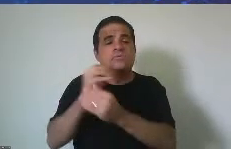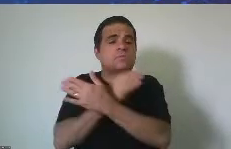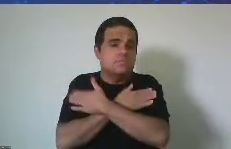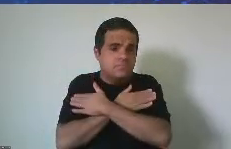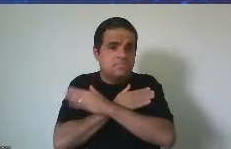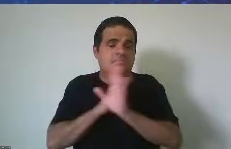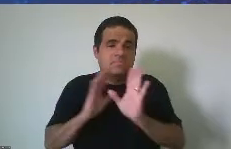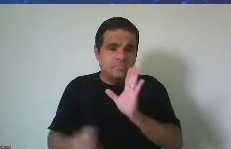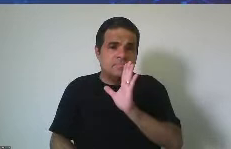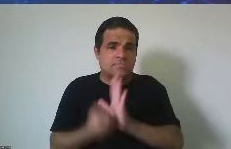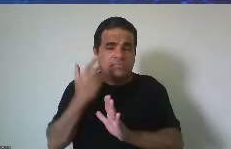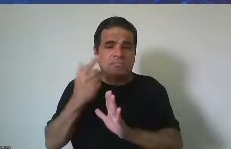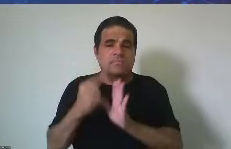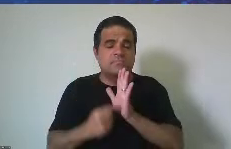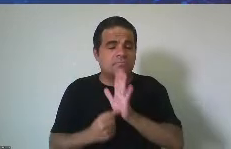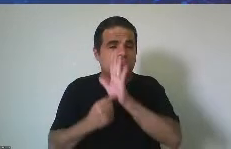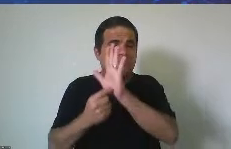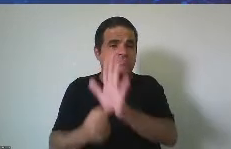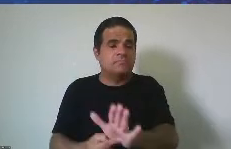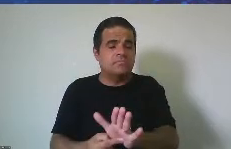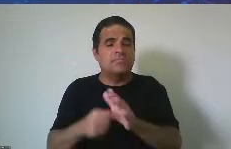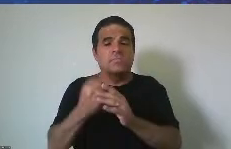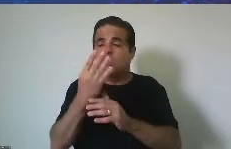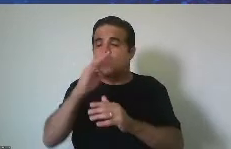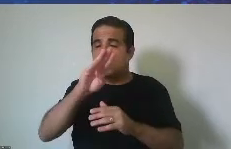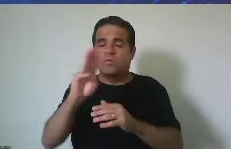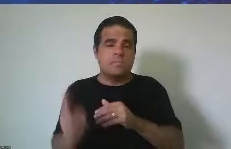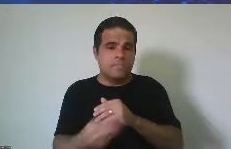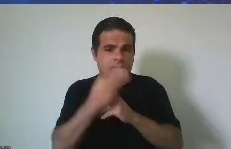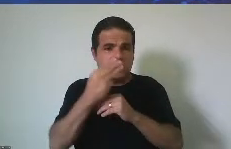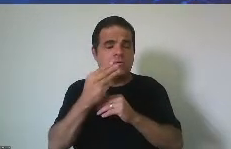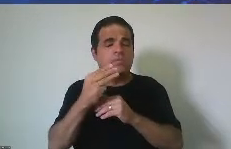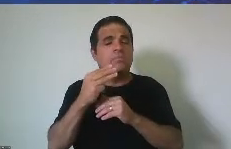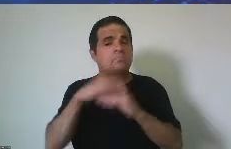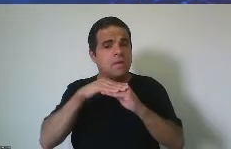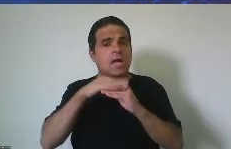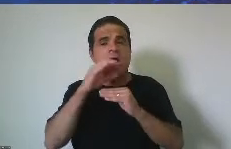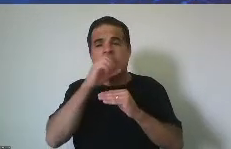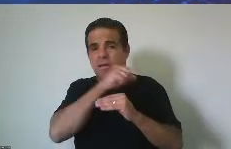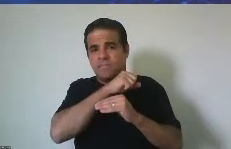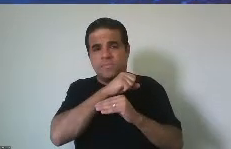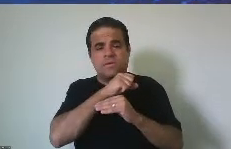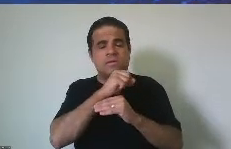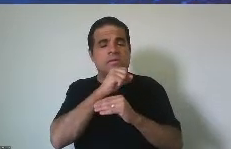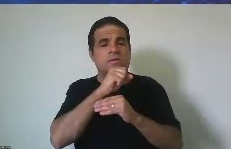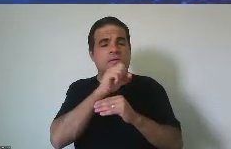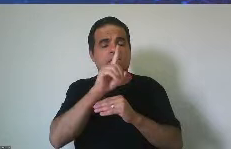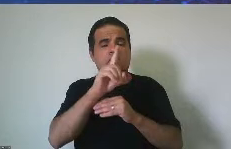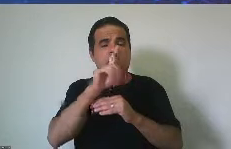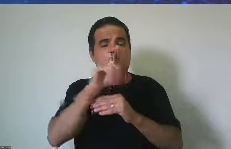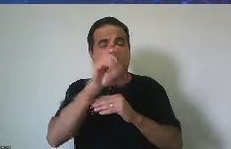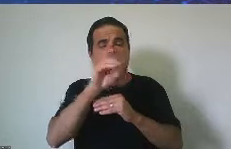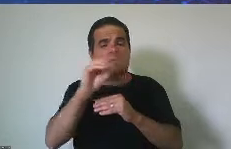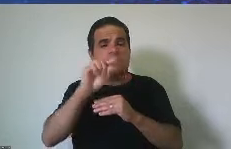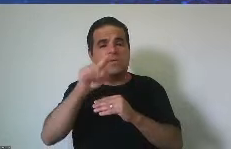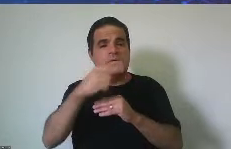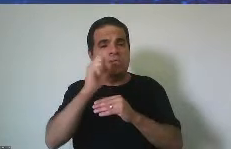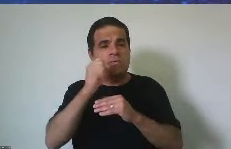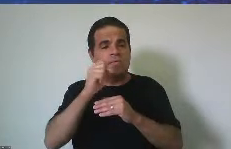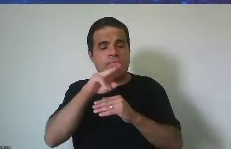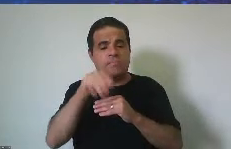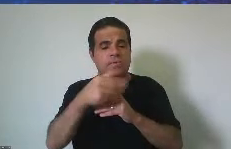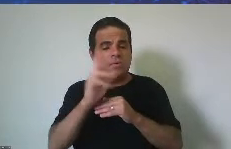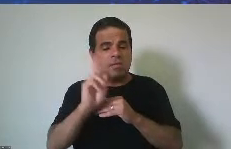referência 94 milhões e na rapidez 7,8 milhões de reais